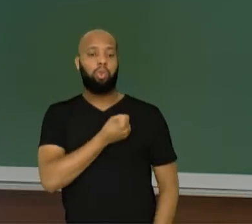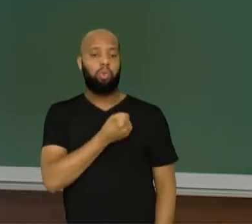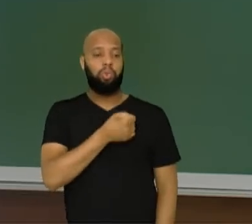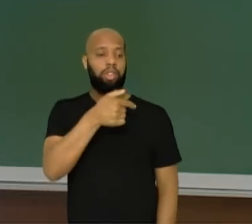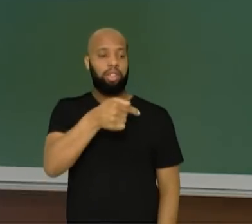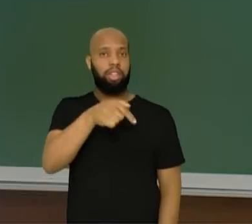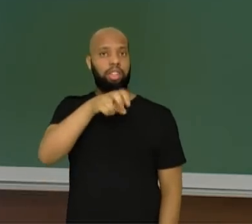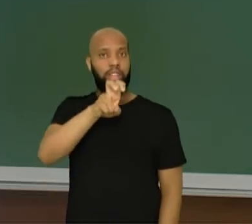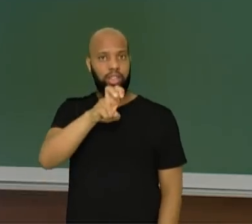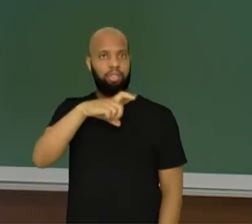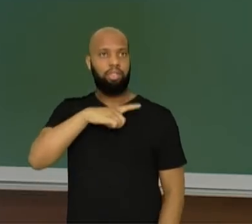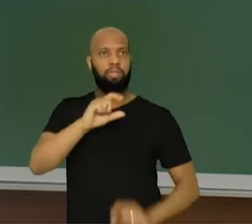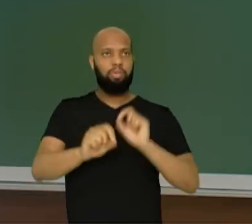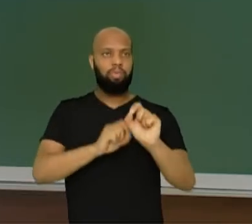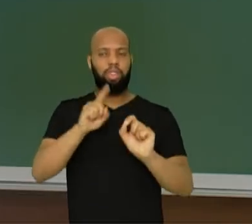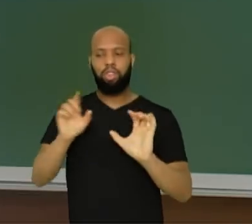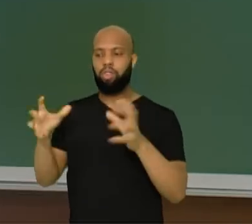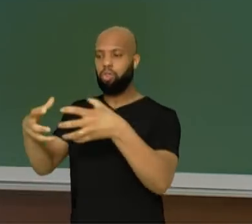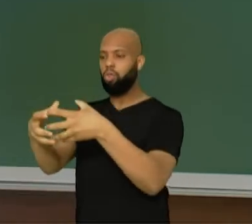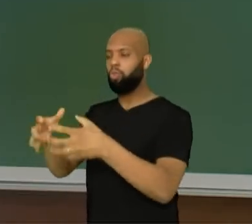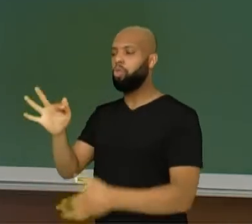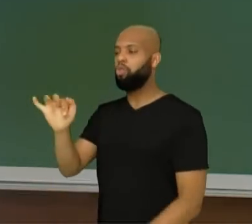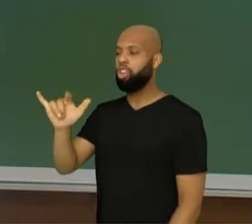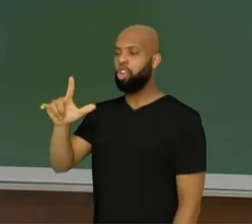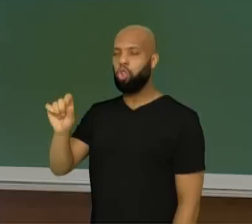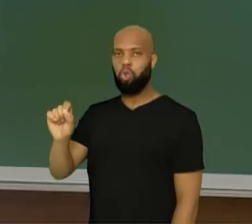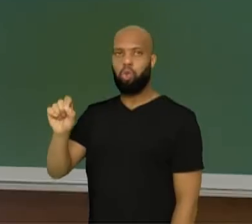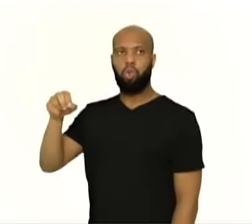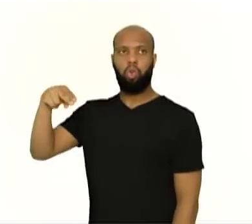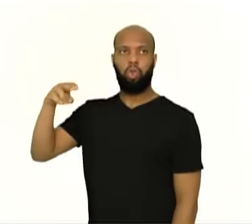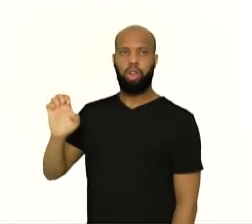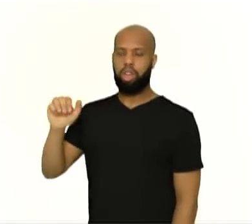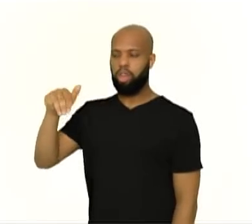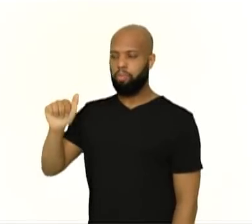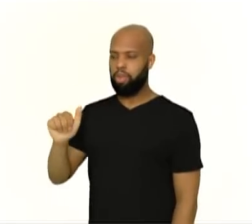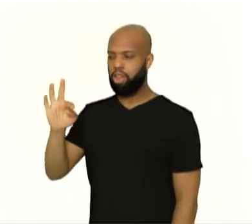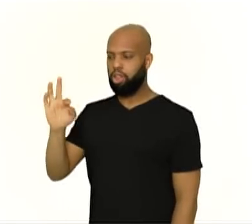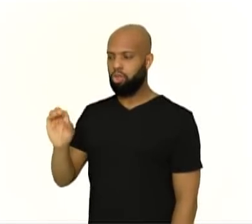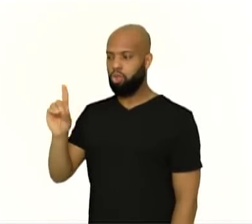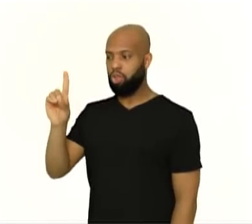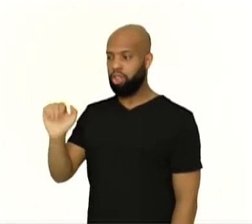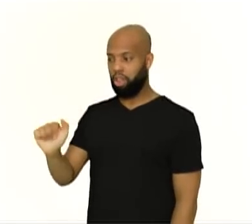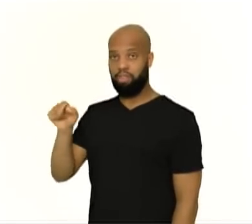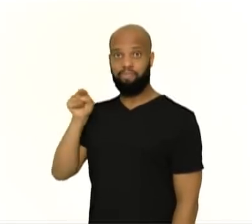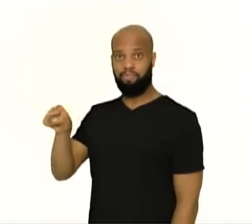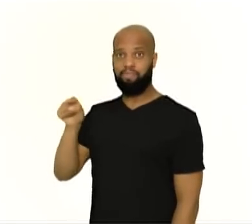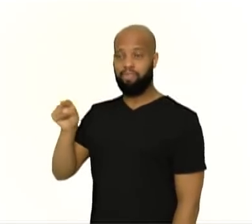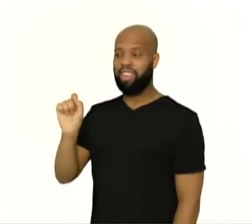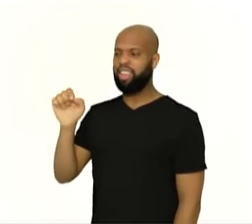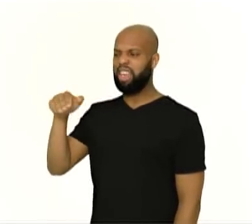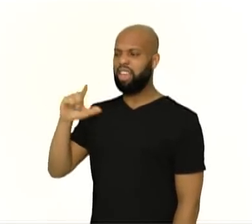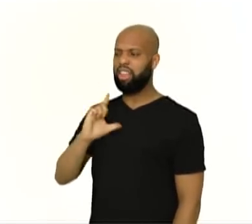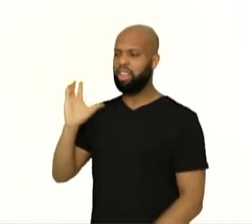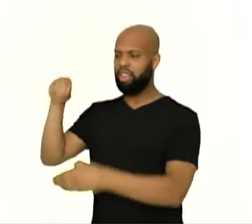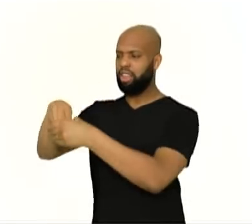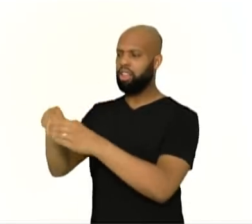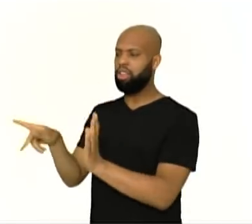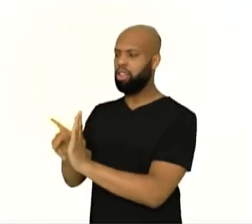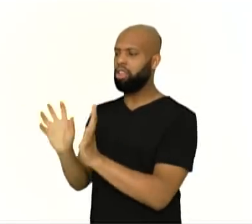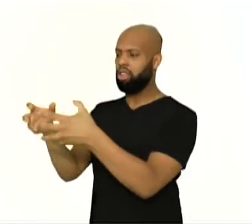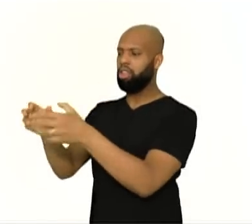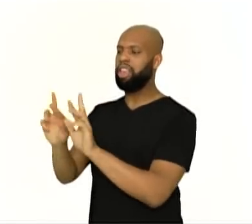com vocês, o filo nemátoda. Então, relembrar quem são esses organismos pertencentes a este